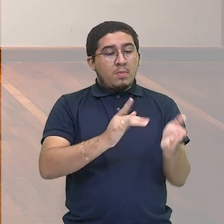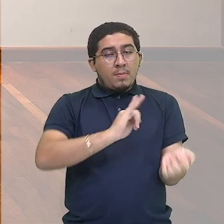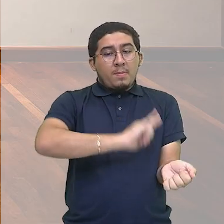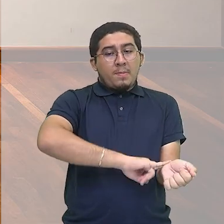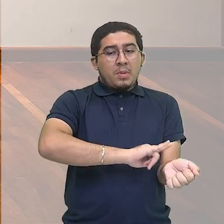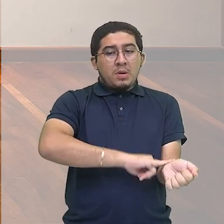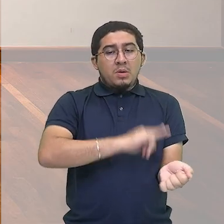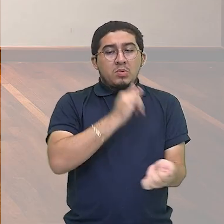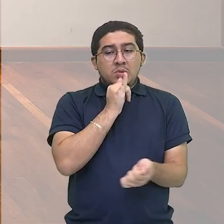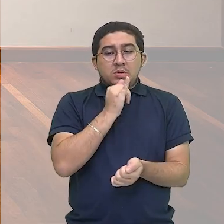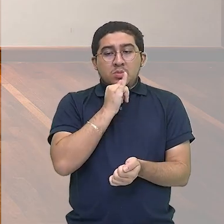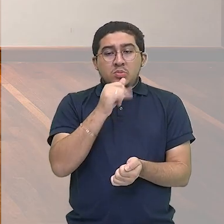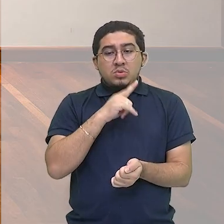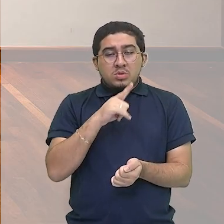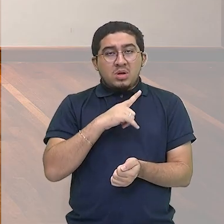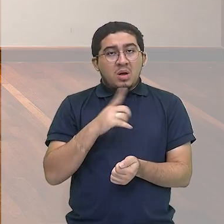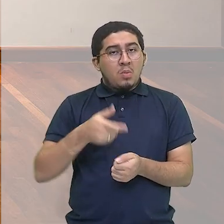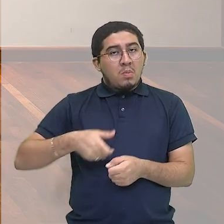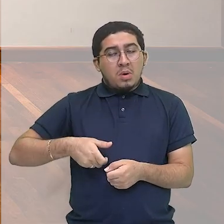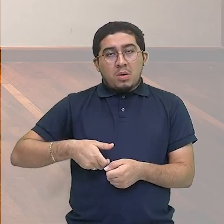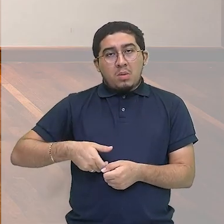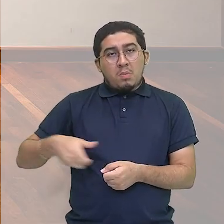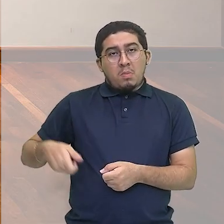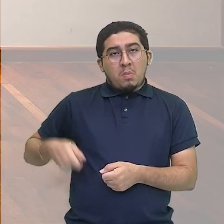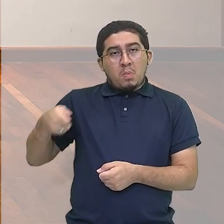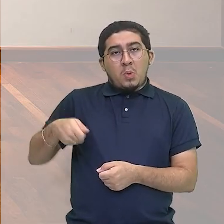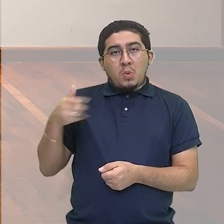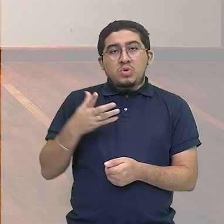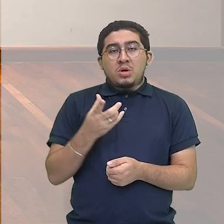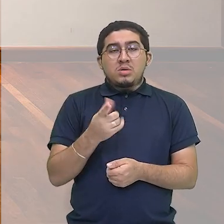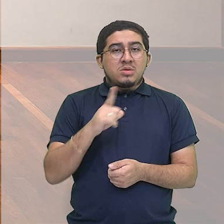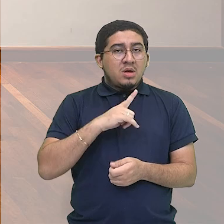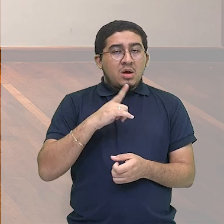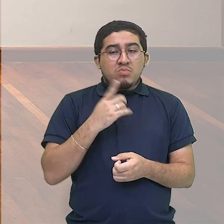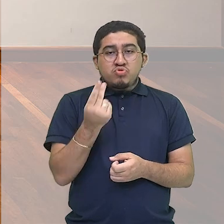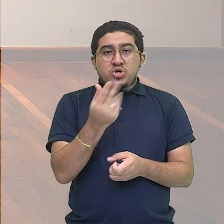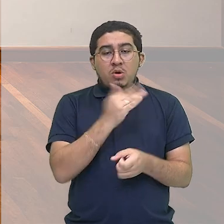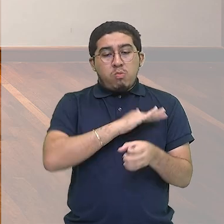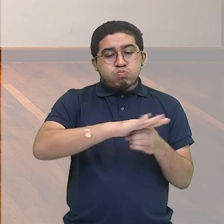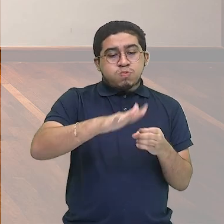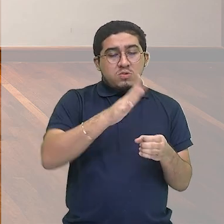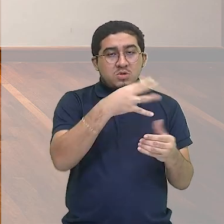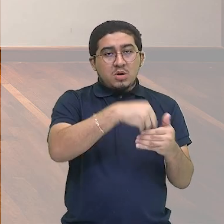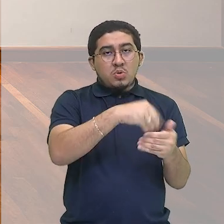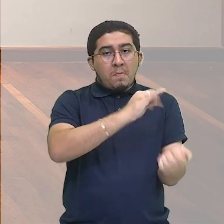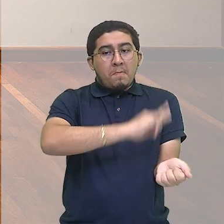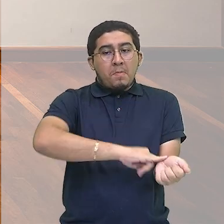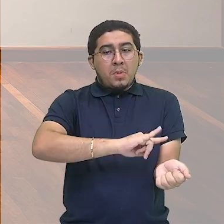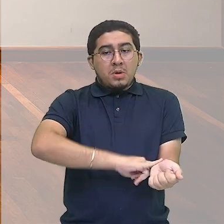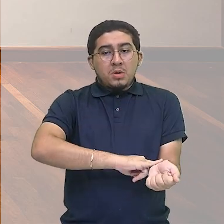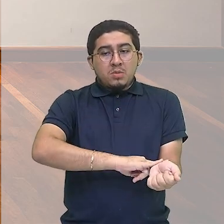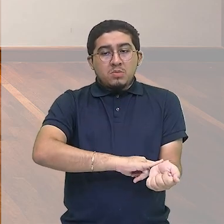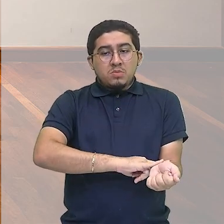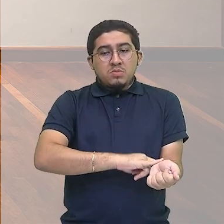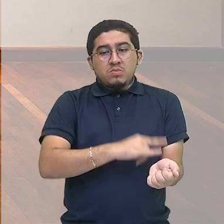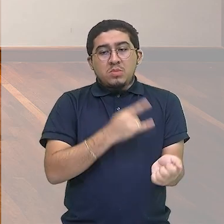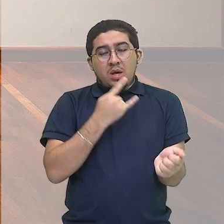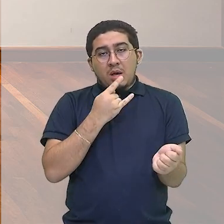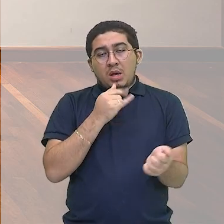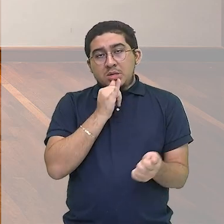encontra uma bolsa cheia de dinheiro dentro lado do banheiro, de onde ele está trabalhando, e ele